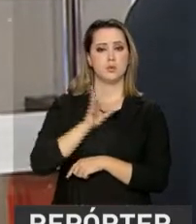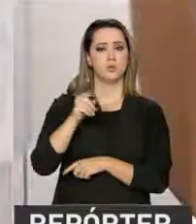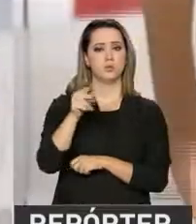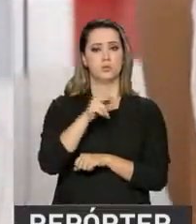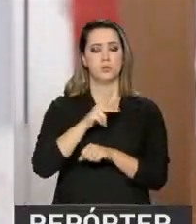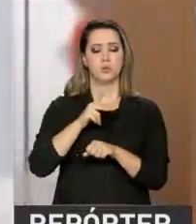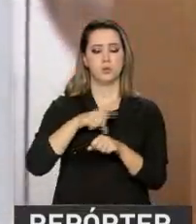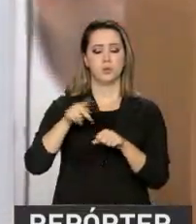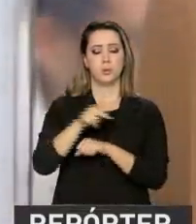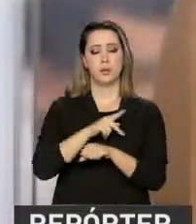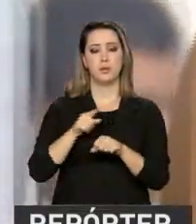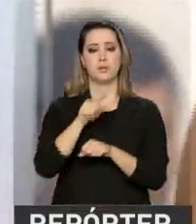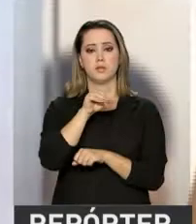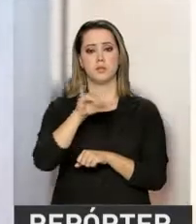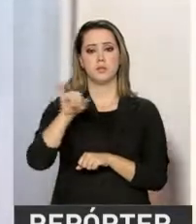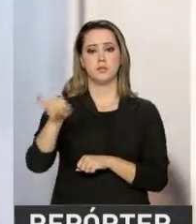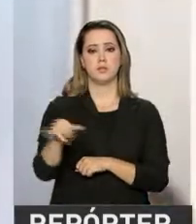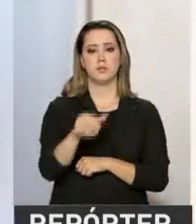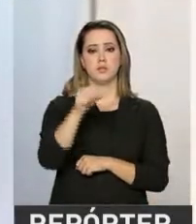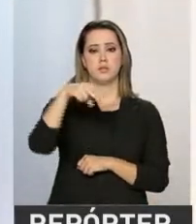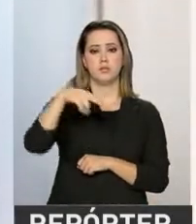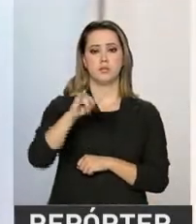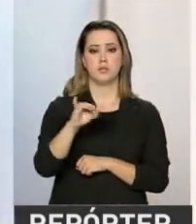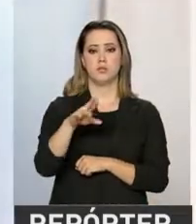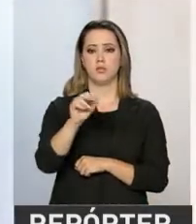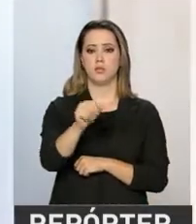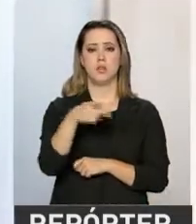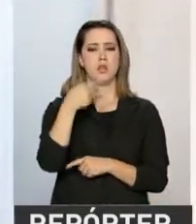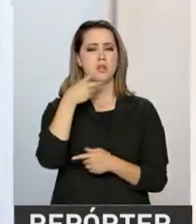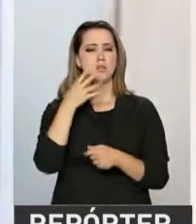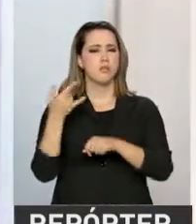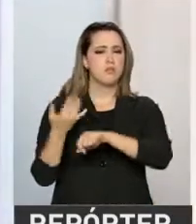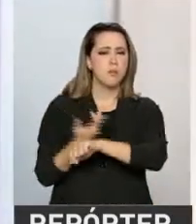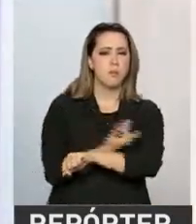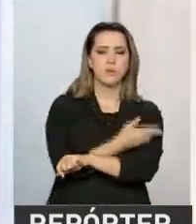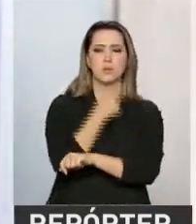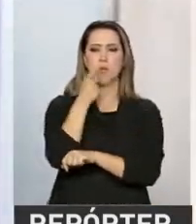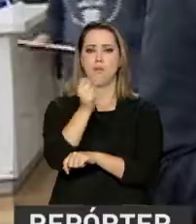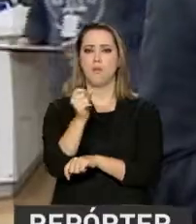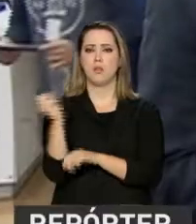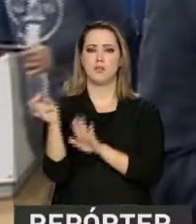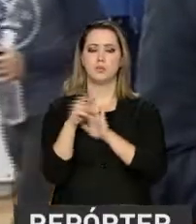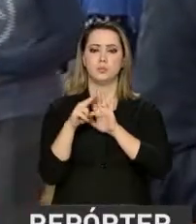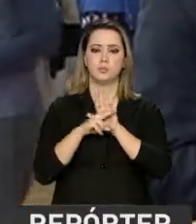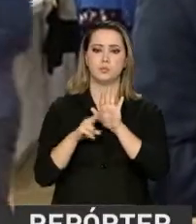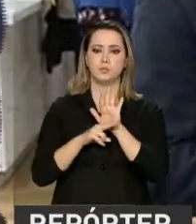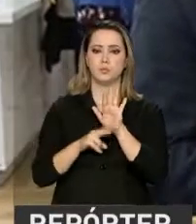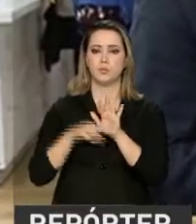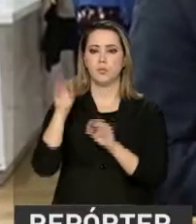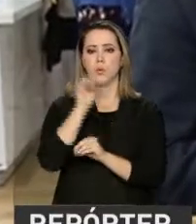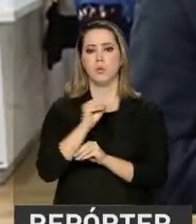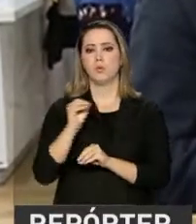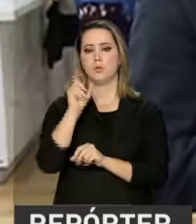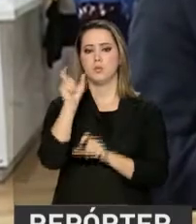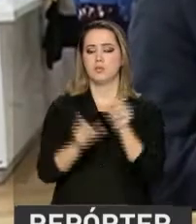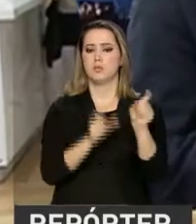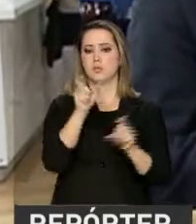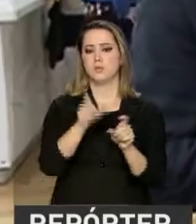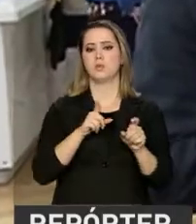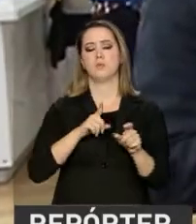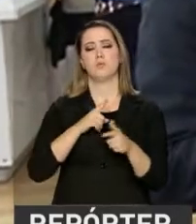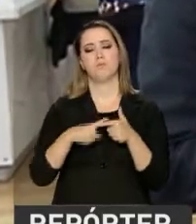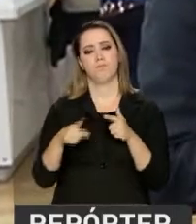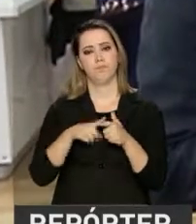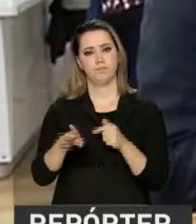brasil janaina souto se emocionou ao falar das novas diretrizes do ministério da saúde para o tratamento de jovens pacientes com